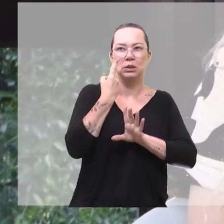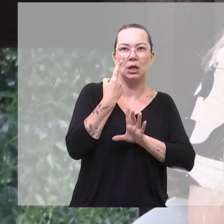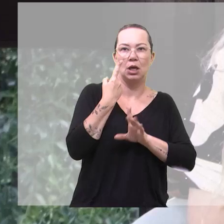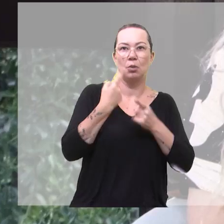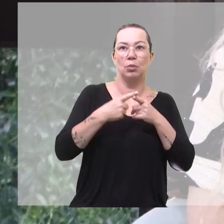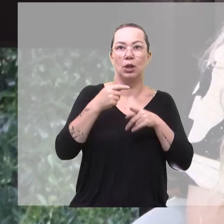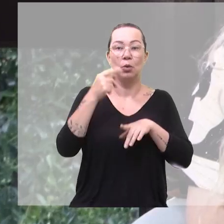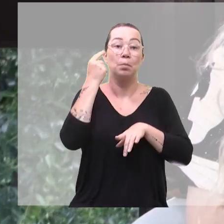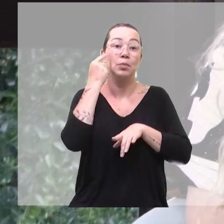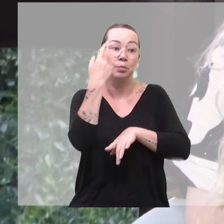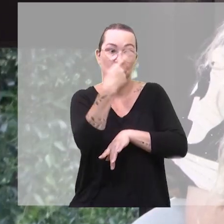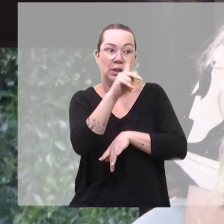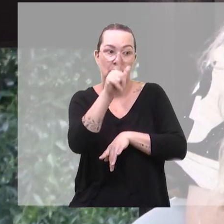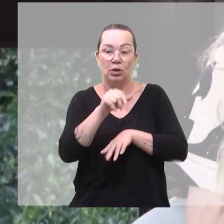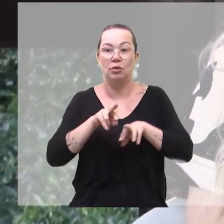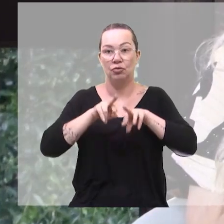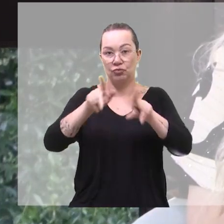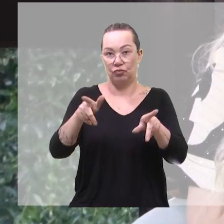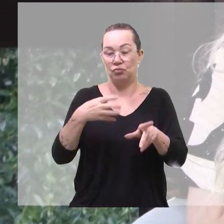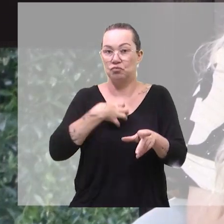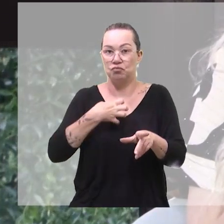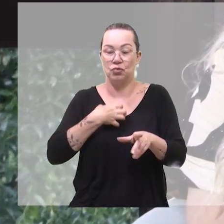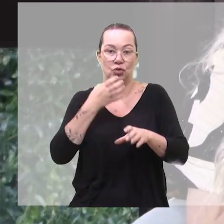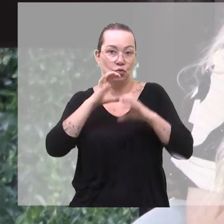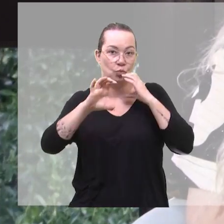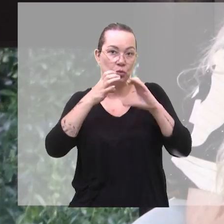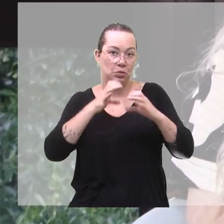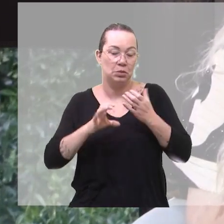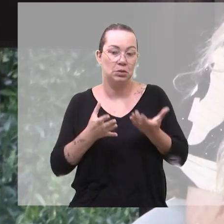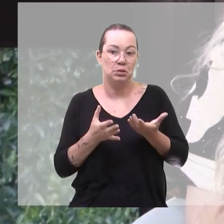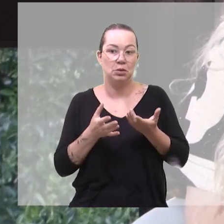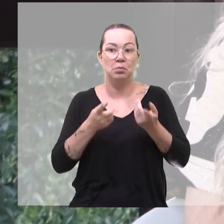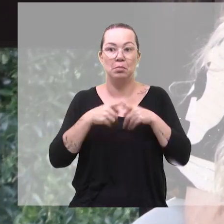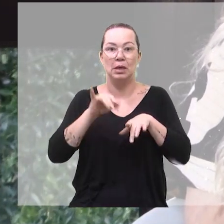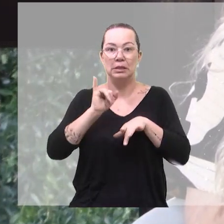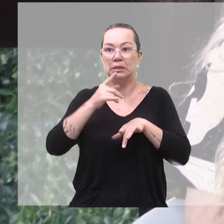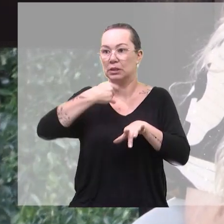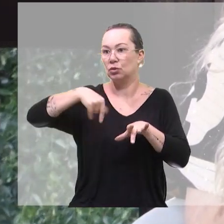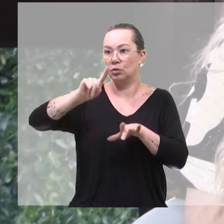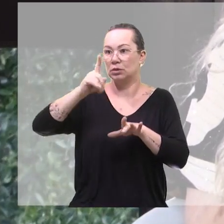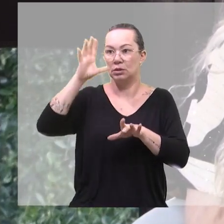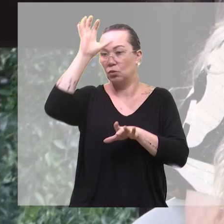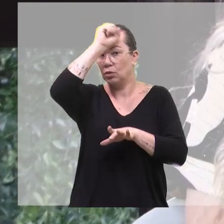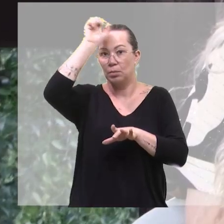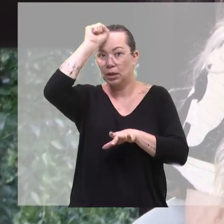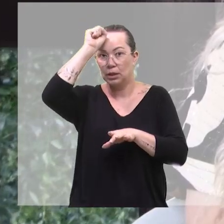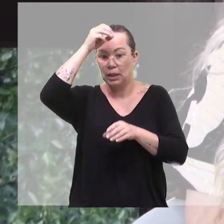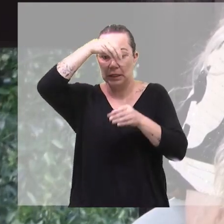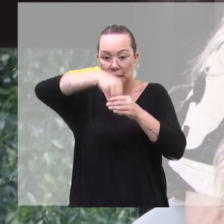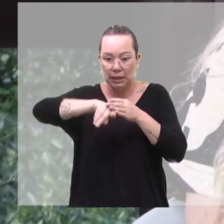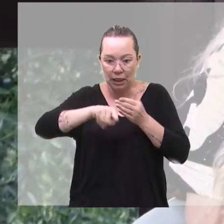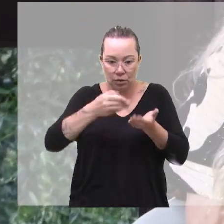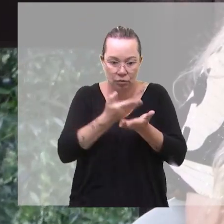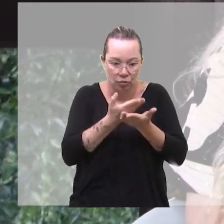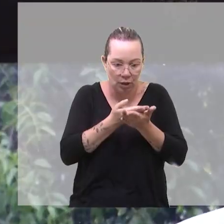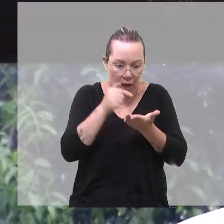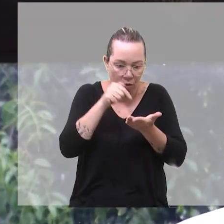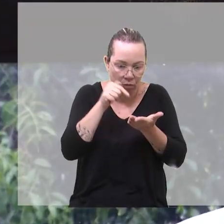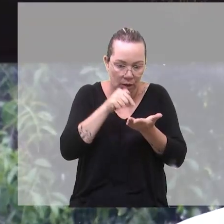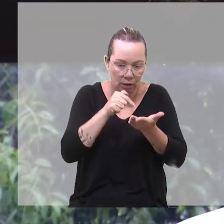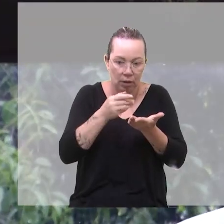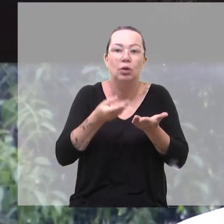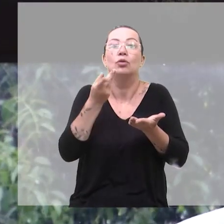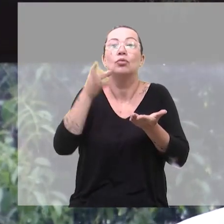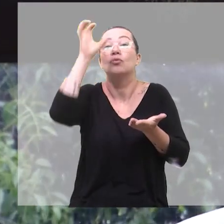mais estranhas, porque o pensamento dele é um pouco diferente, a forma de se comunicar. Então, assim, se a gente já não aprende dentro da própria sala de